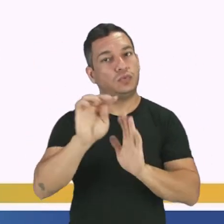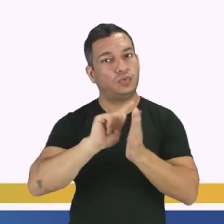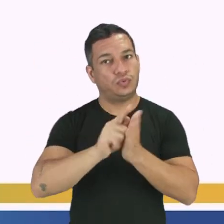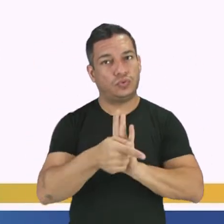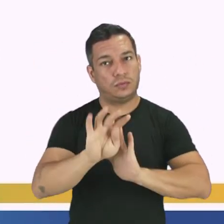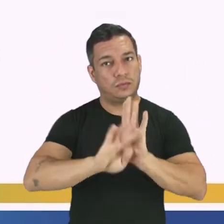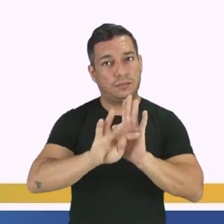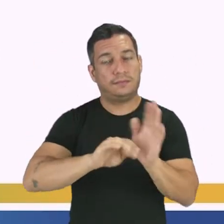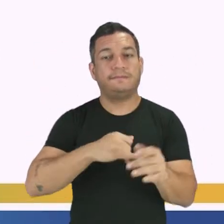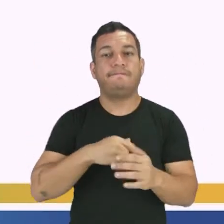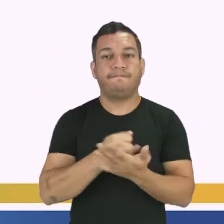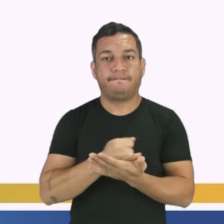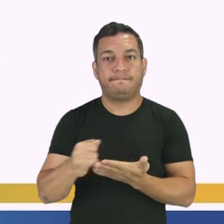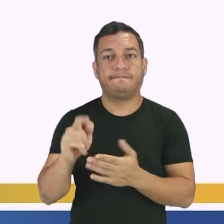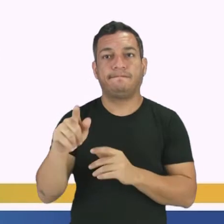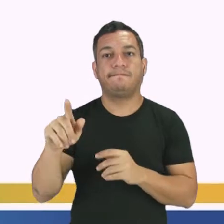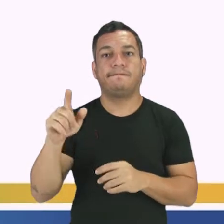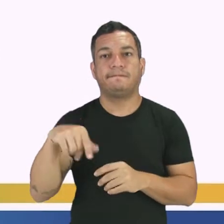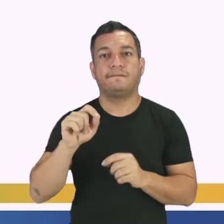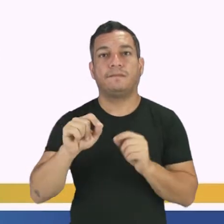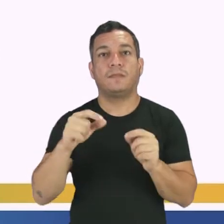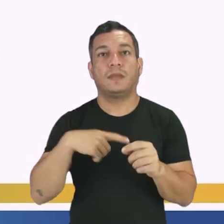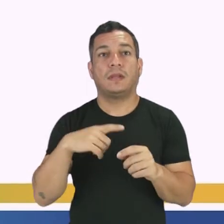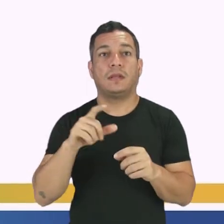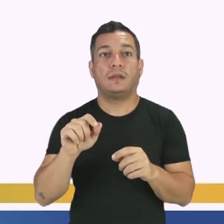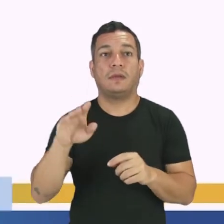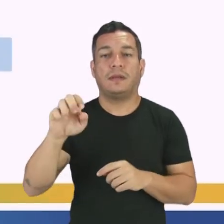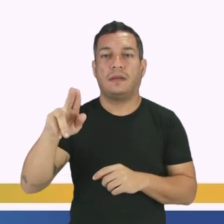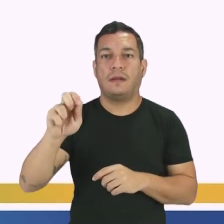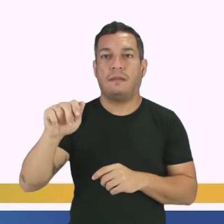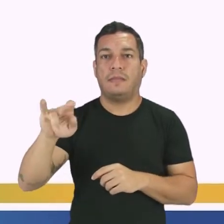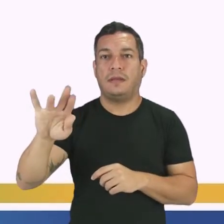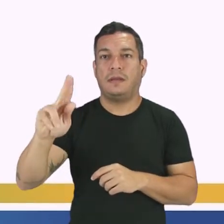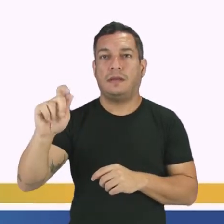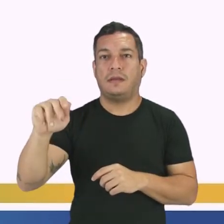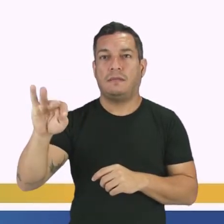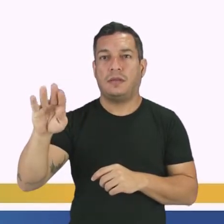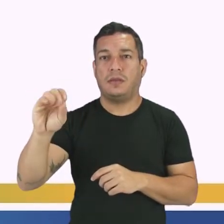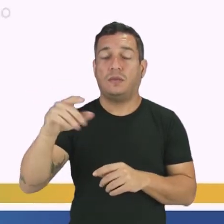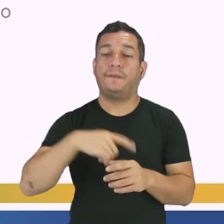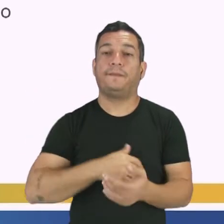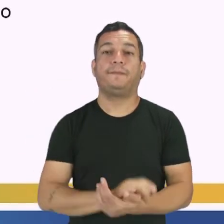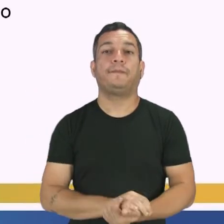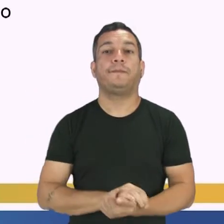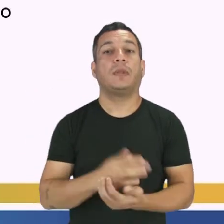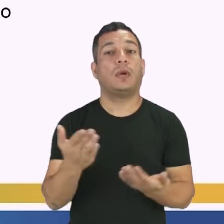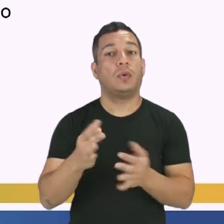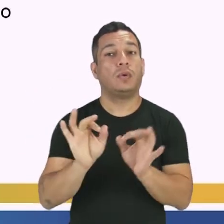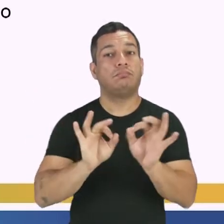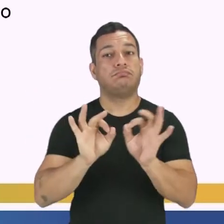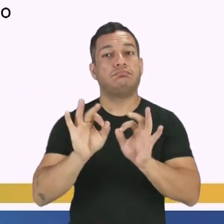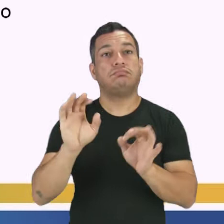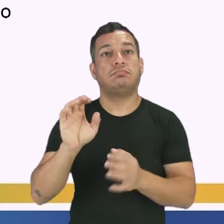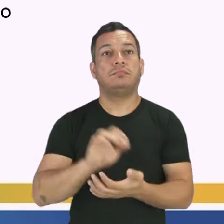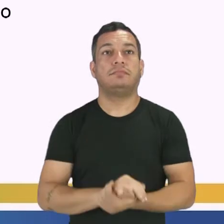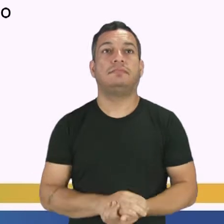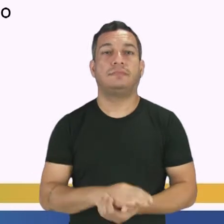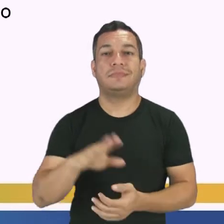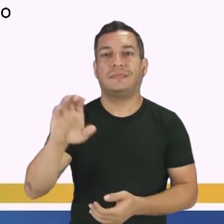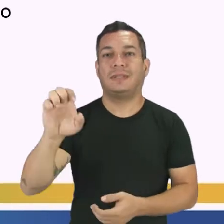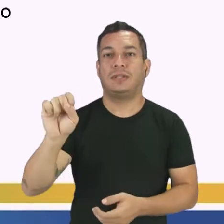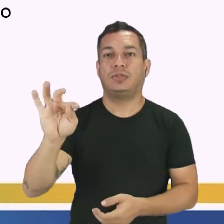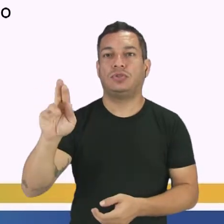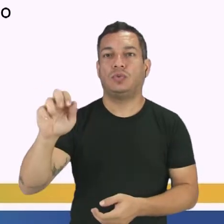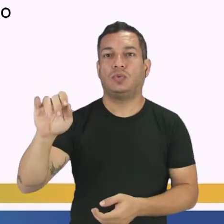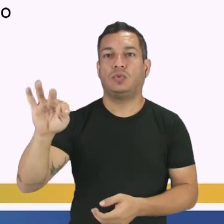A introdução é genérica e há o encaminhamento, ok? Vamos lá para a nossa estrutura. Nesse tipo